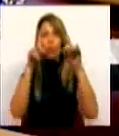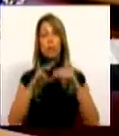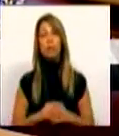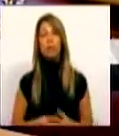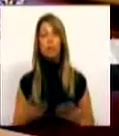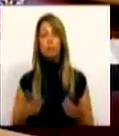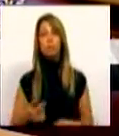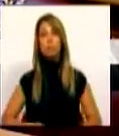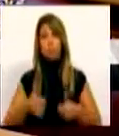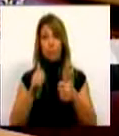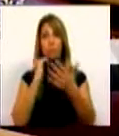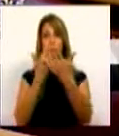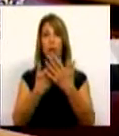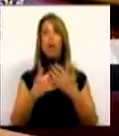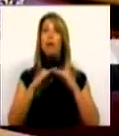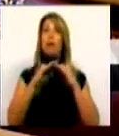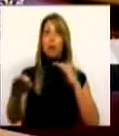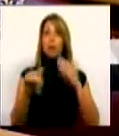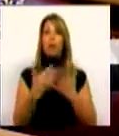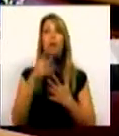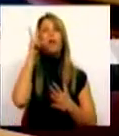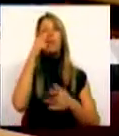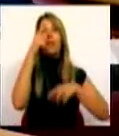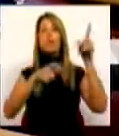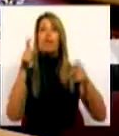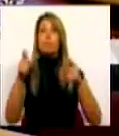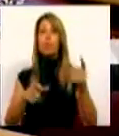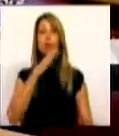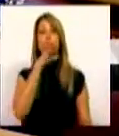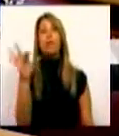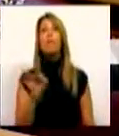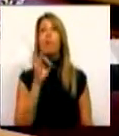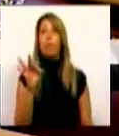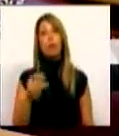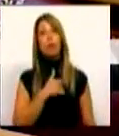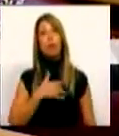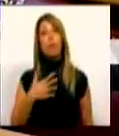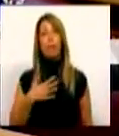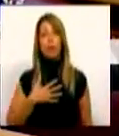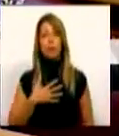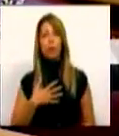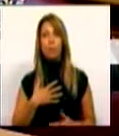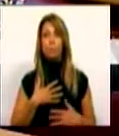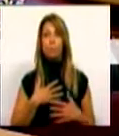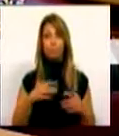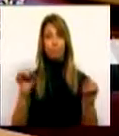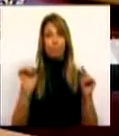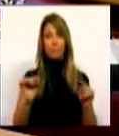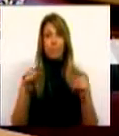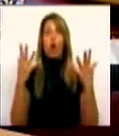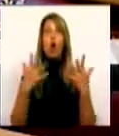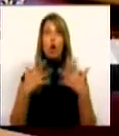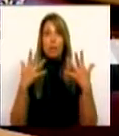melhoram e dão estabilidade à vida das pessoas, das famílias e das empresas. Com este